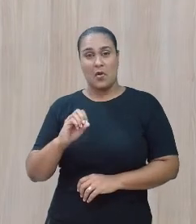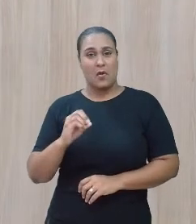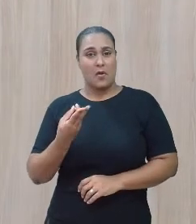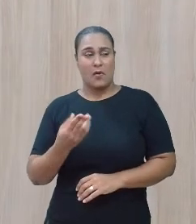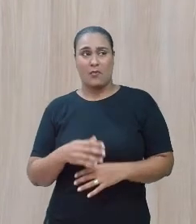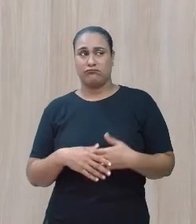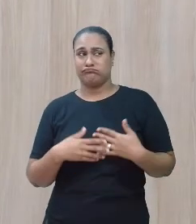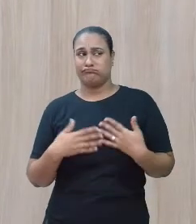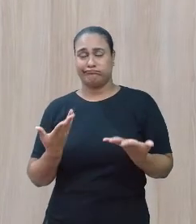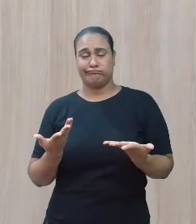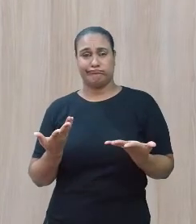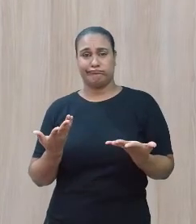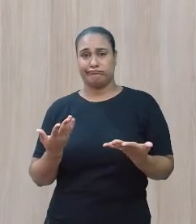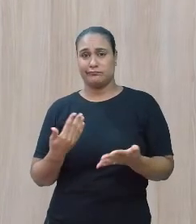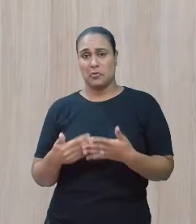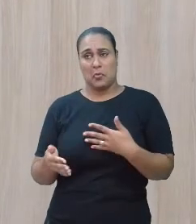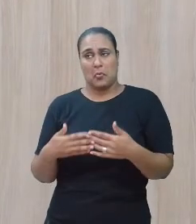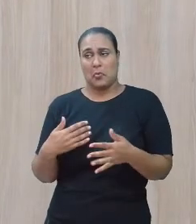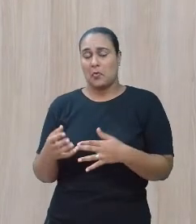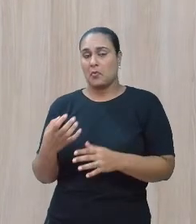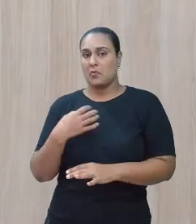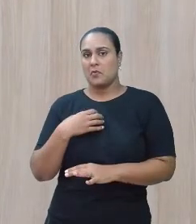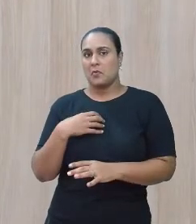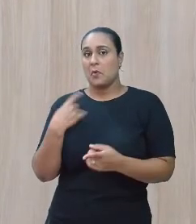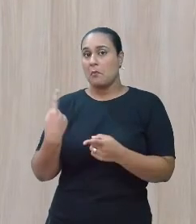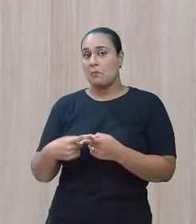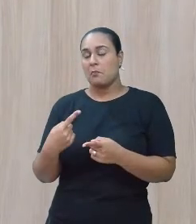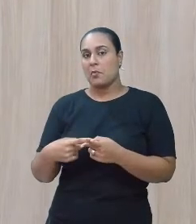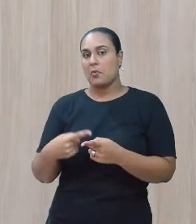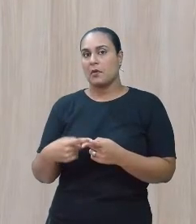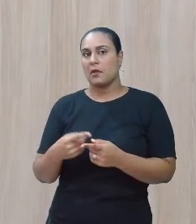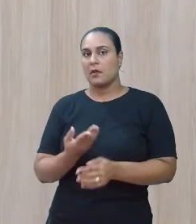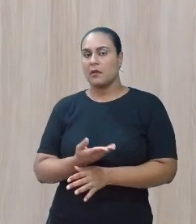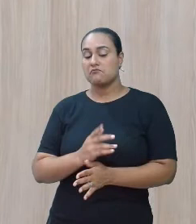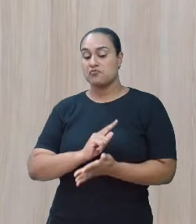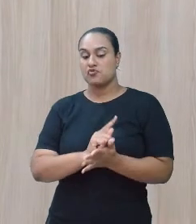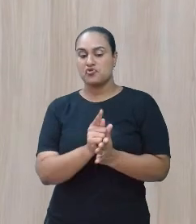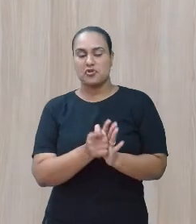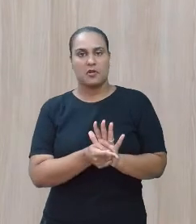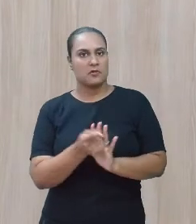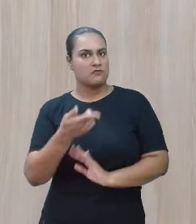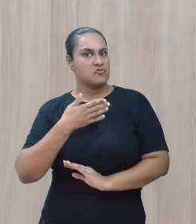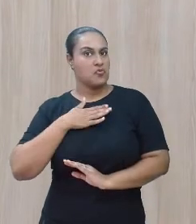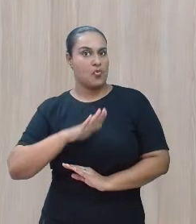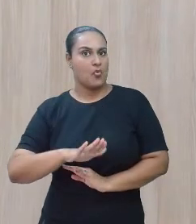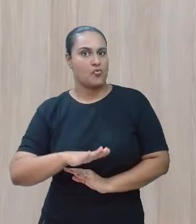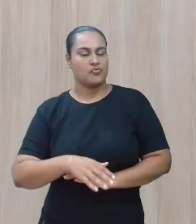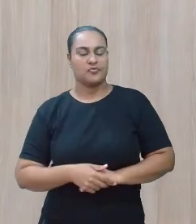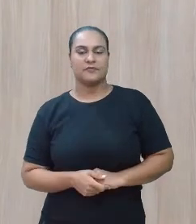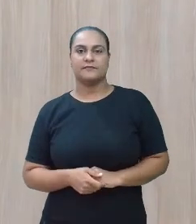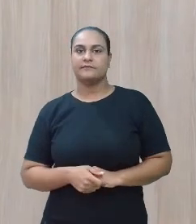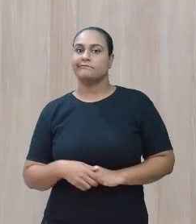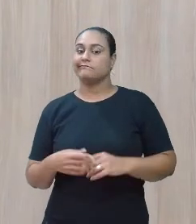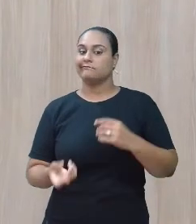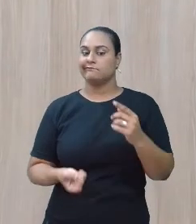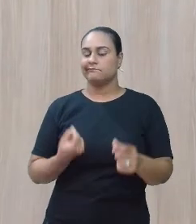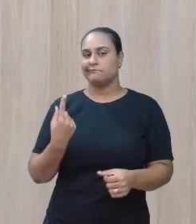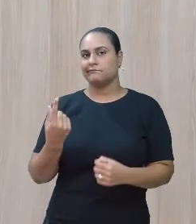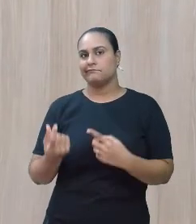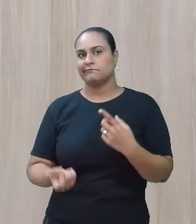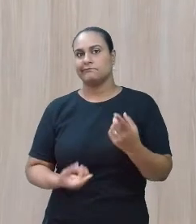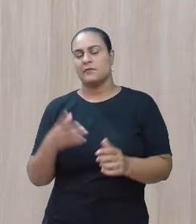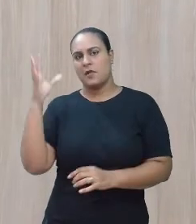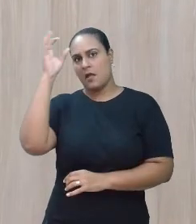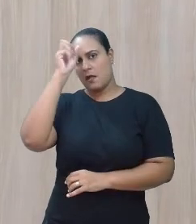não faz a diferença porque a charge não é um gênero que te atrai? Então, às vezes, nós podemos